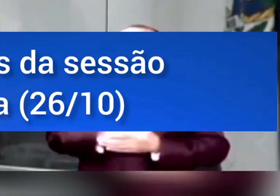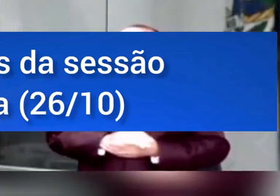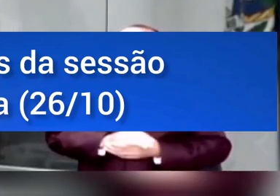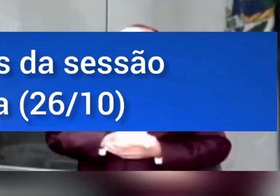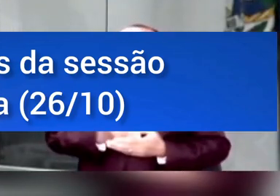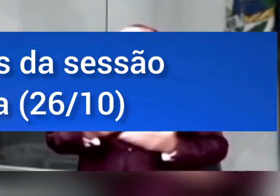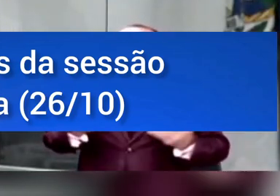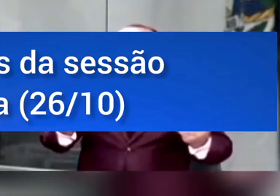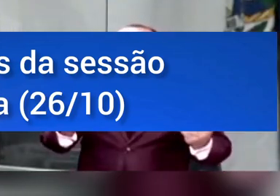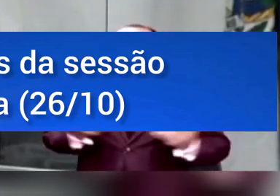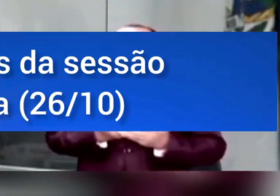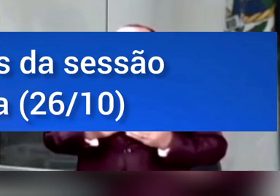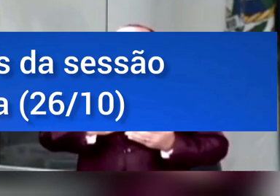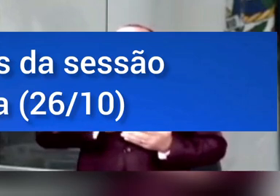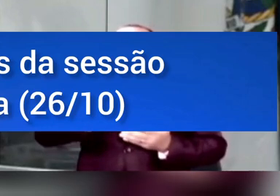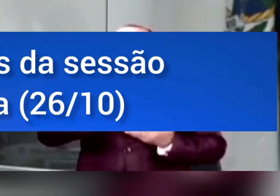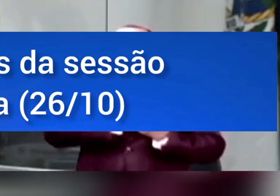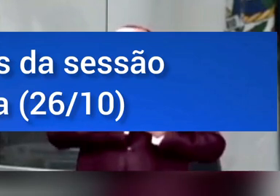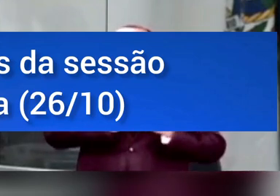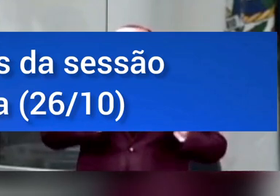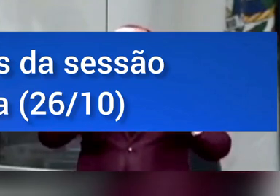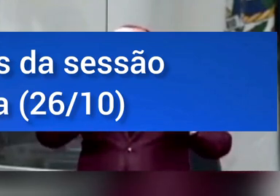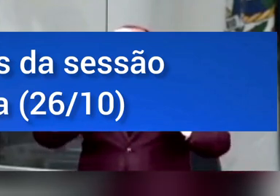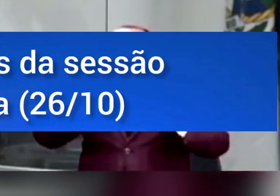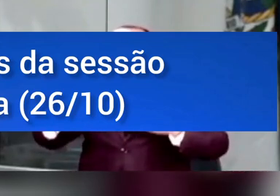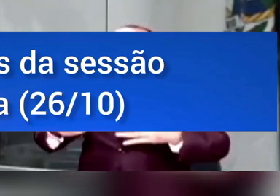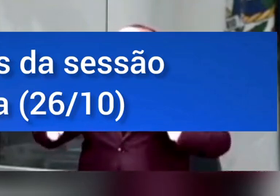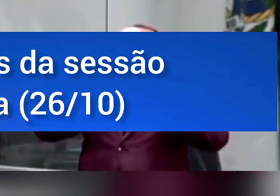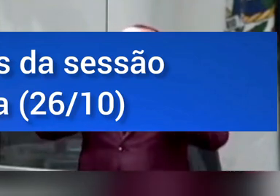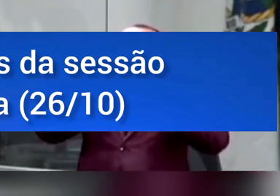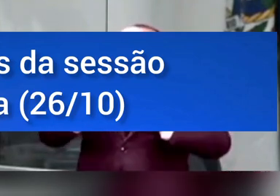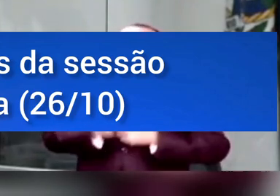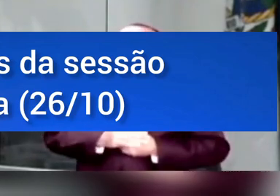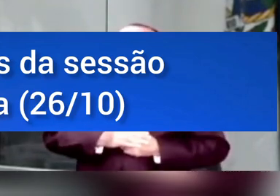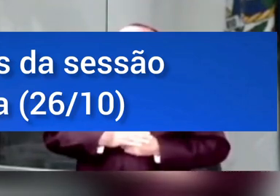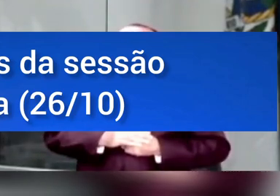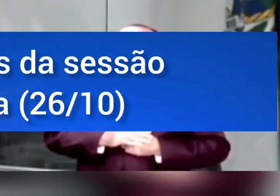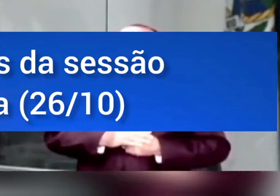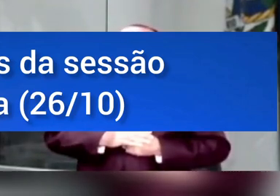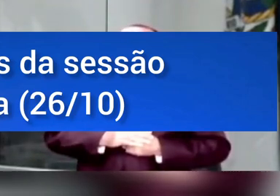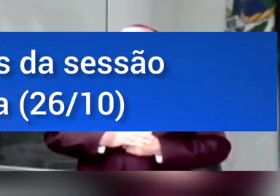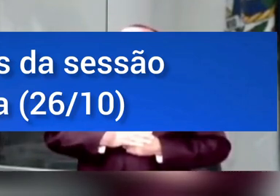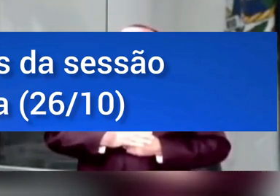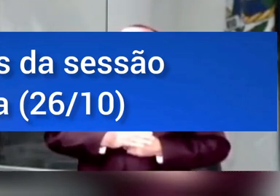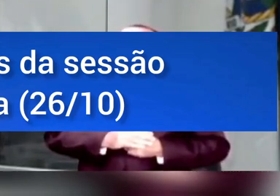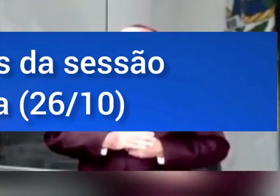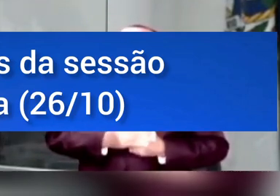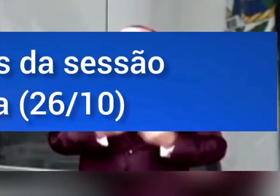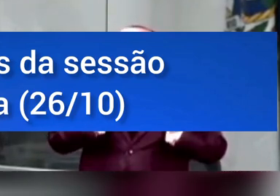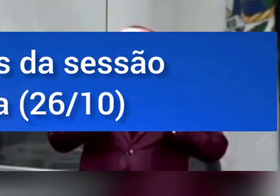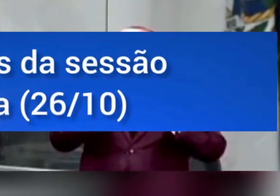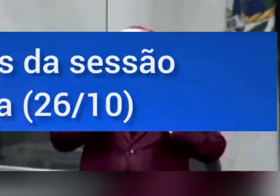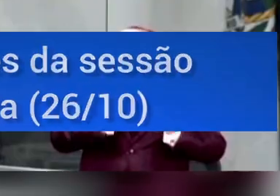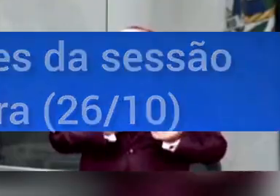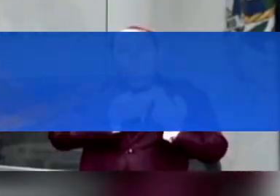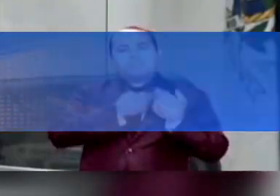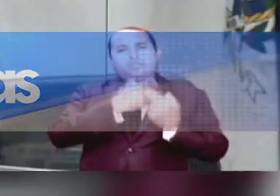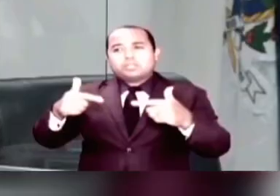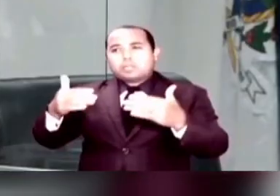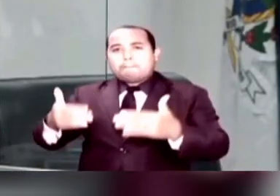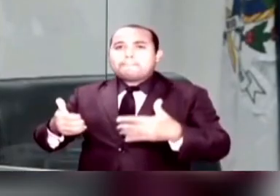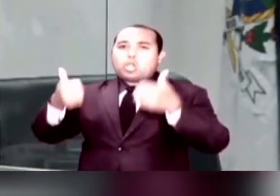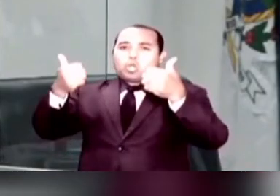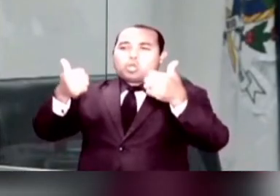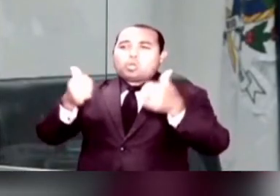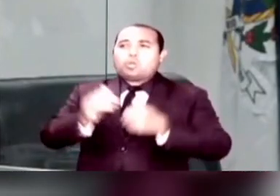solto sem responsabilidade de proprietários causando acidentes com vítimas em Avenidas e rodovias do município